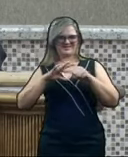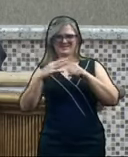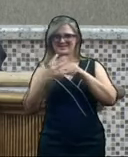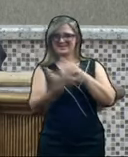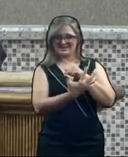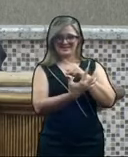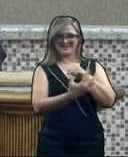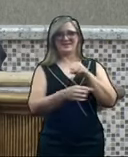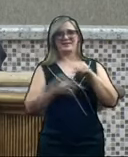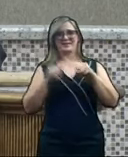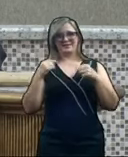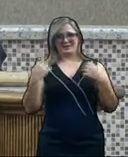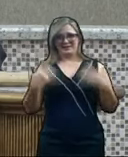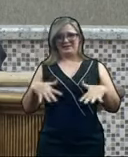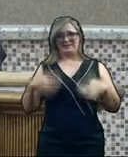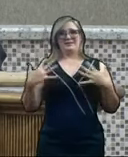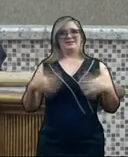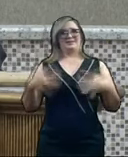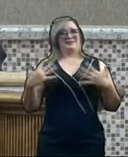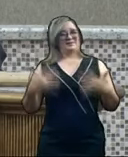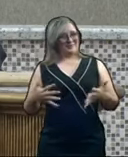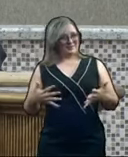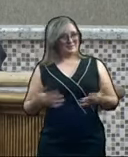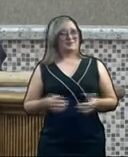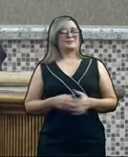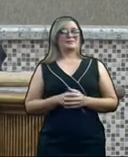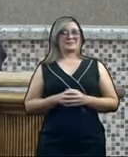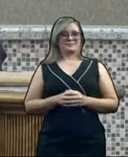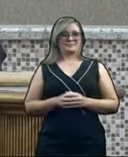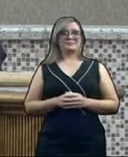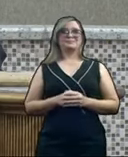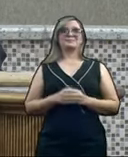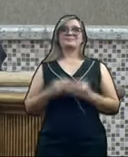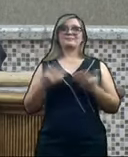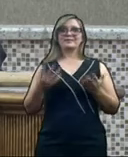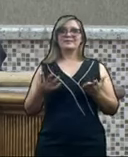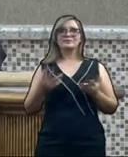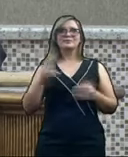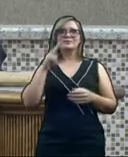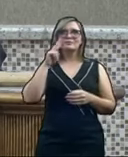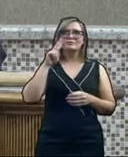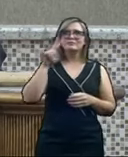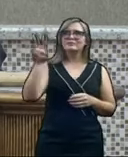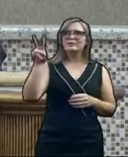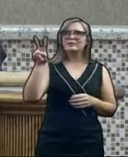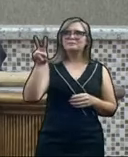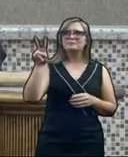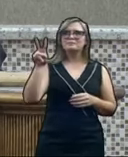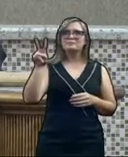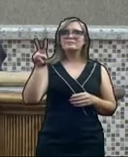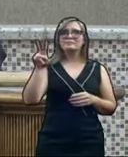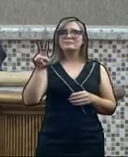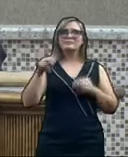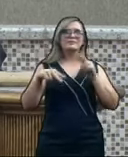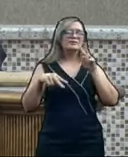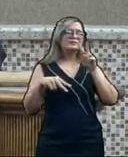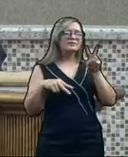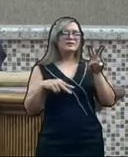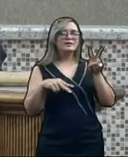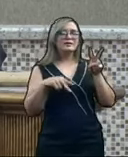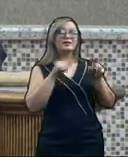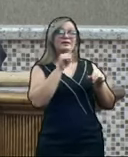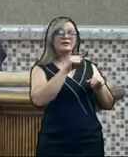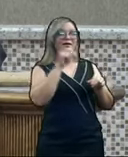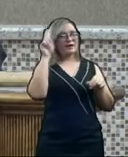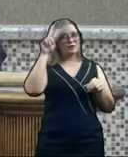humanidade o que estamos a viver e chora para o retrato da família de Jacó a gente começa a ver